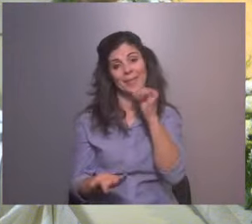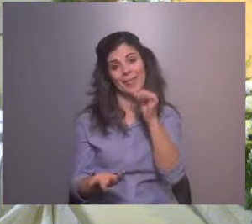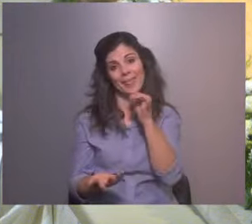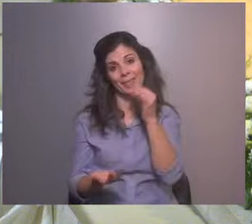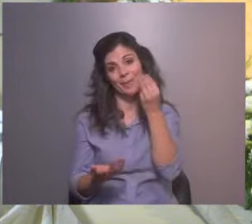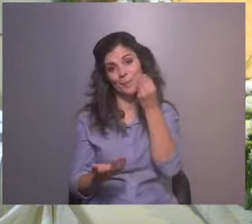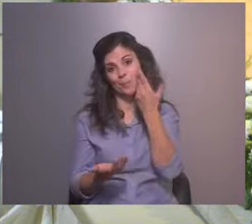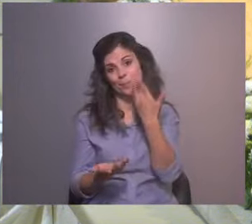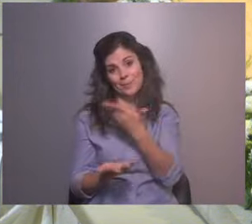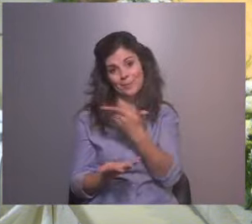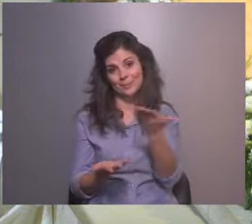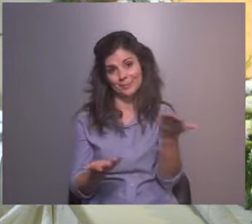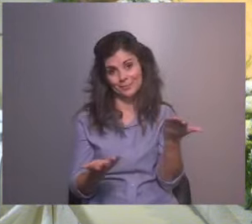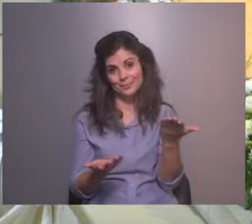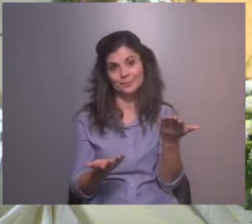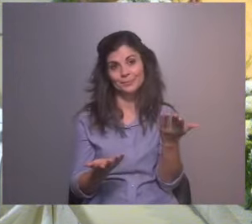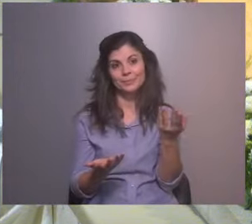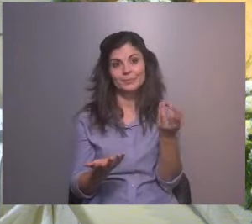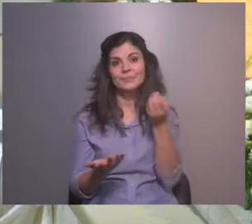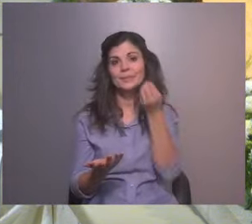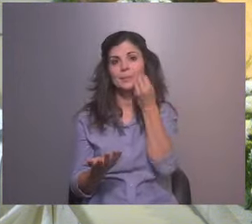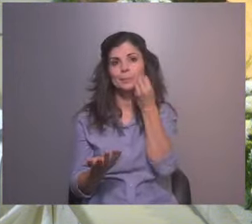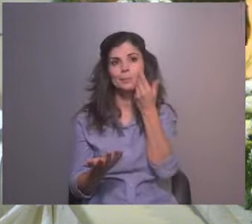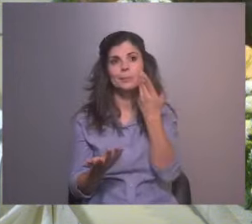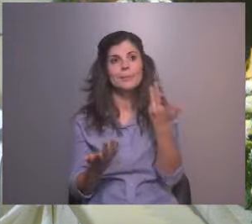Regina.